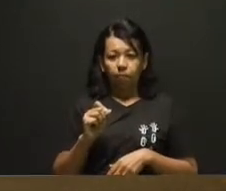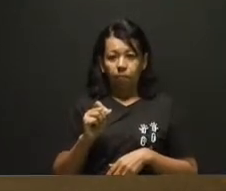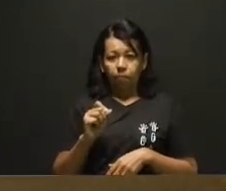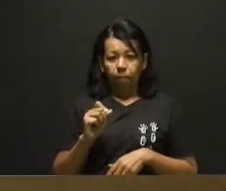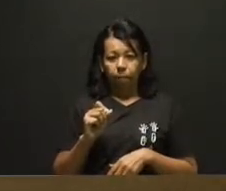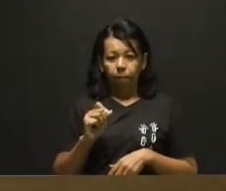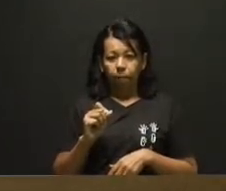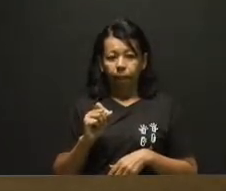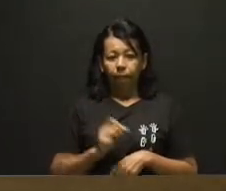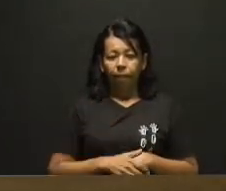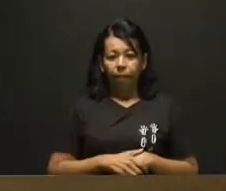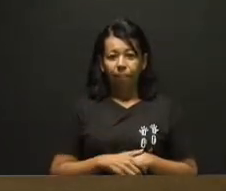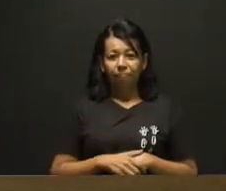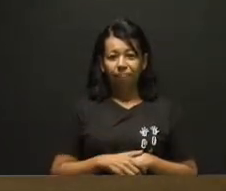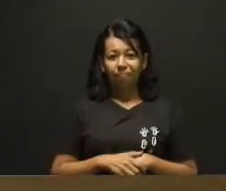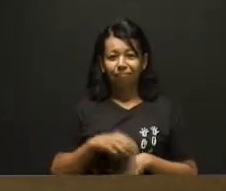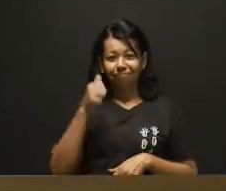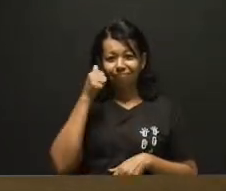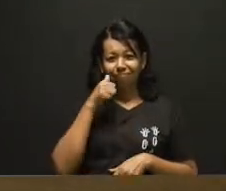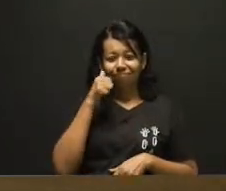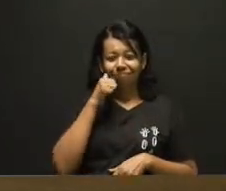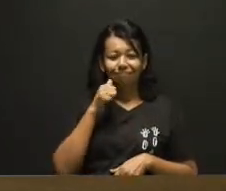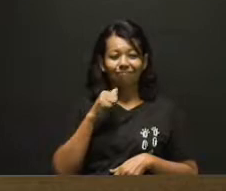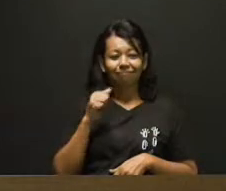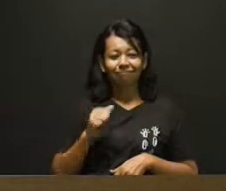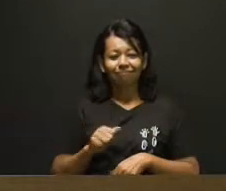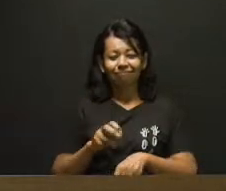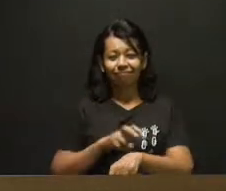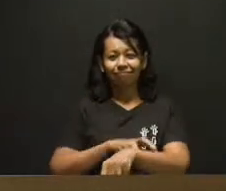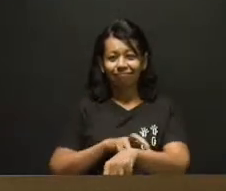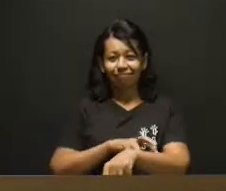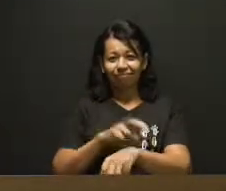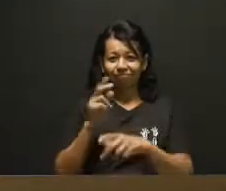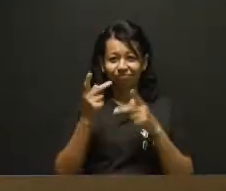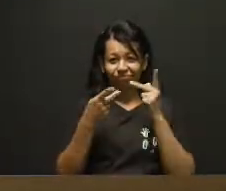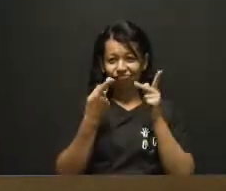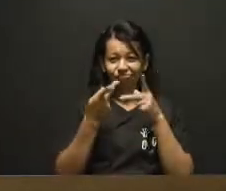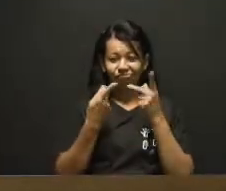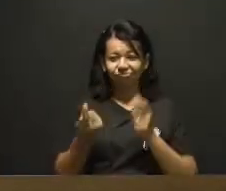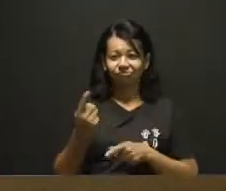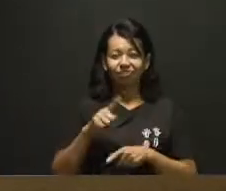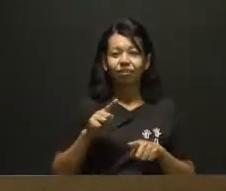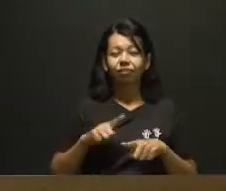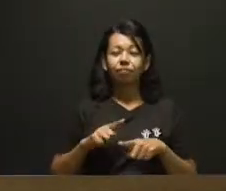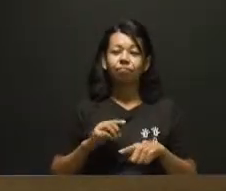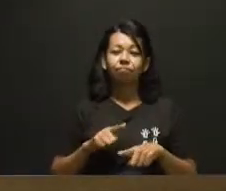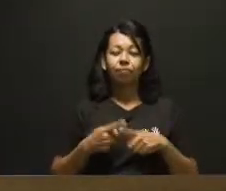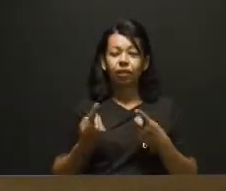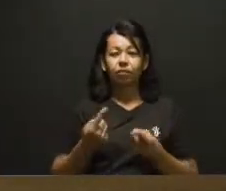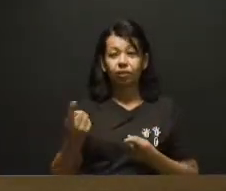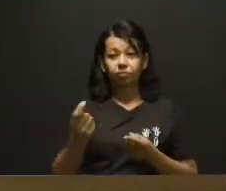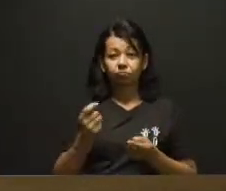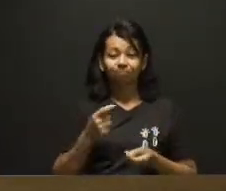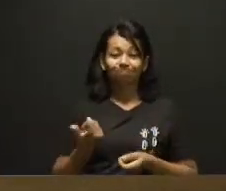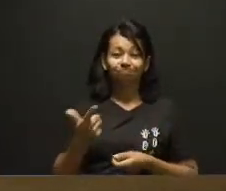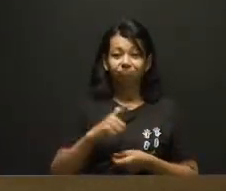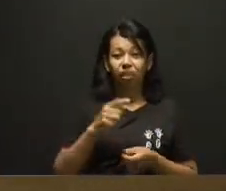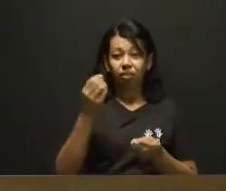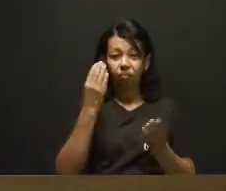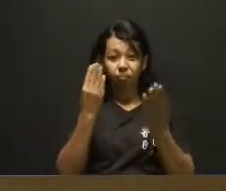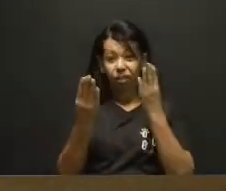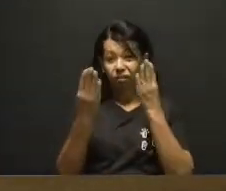pouco nervosa de falar cinco e foi tudo bem é a situação já pronto psicologicamente ela